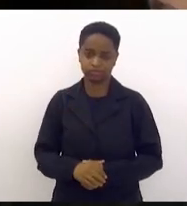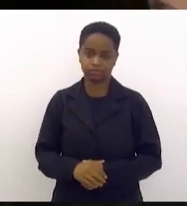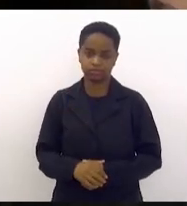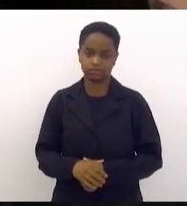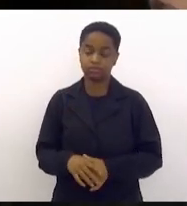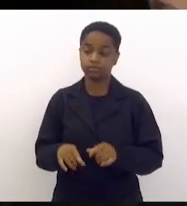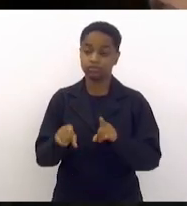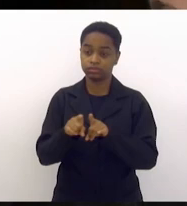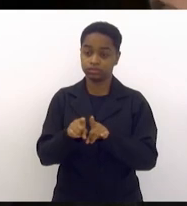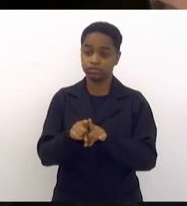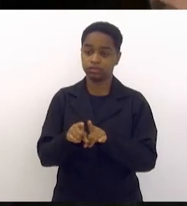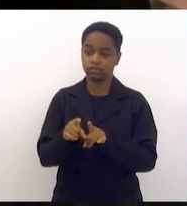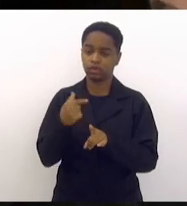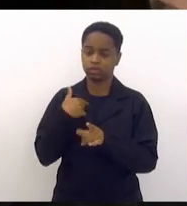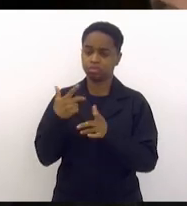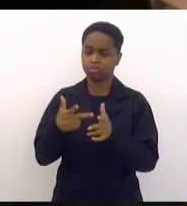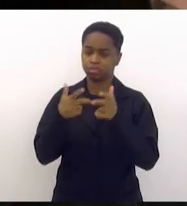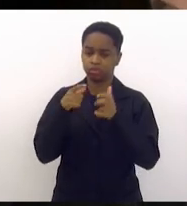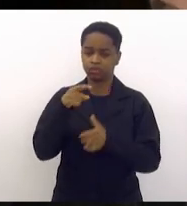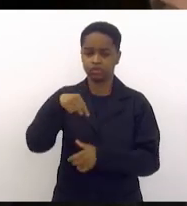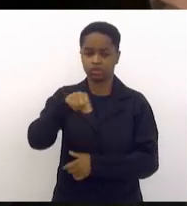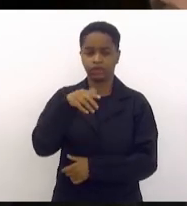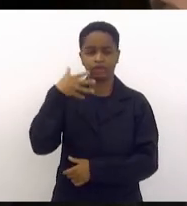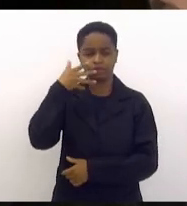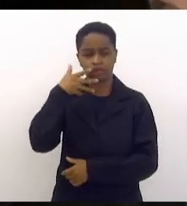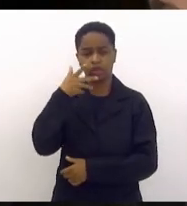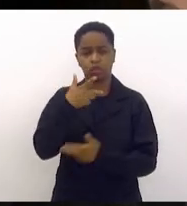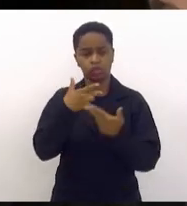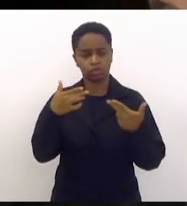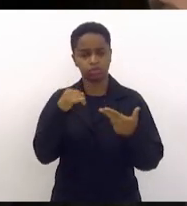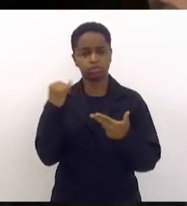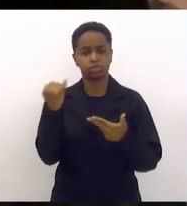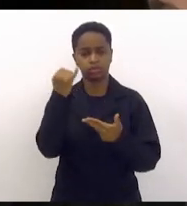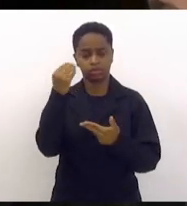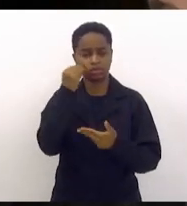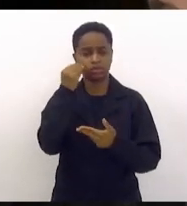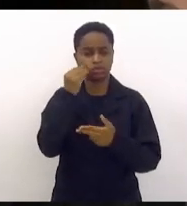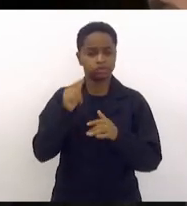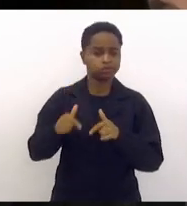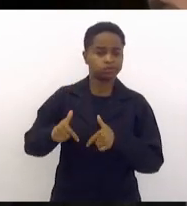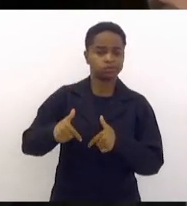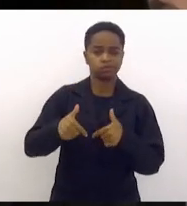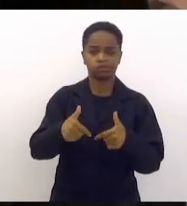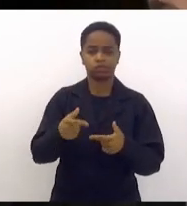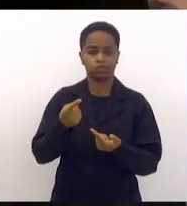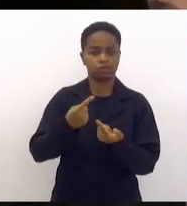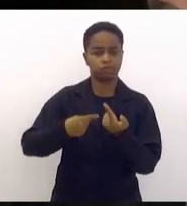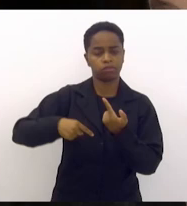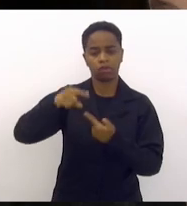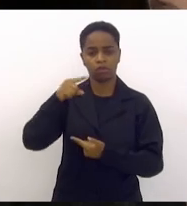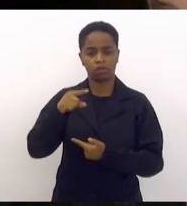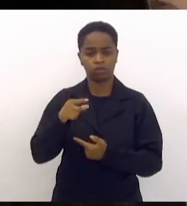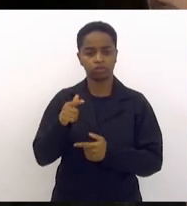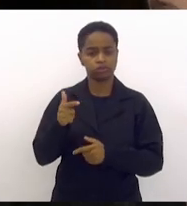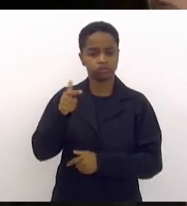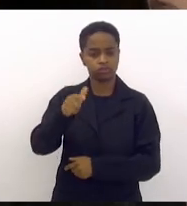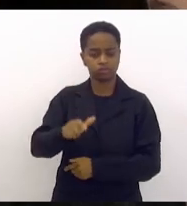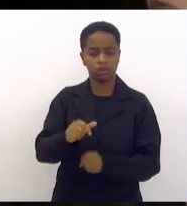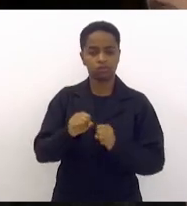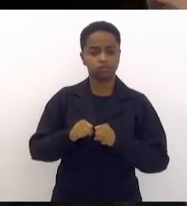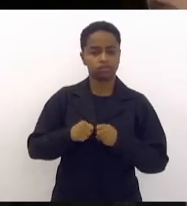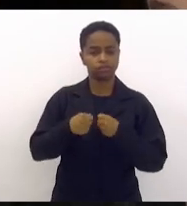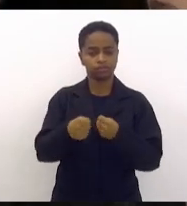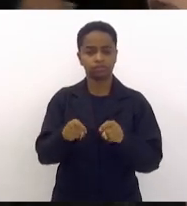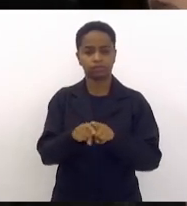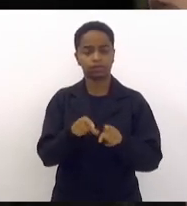aqui umas palavras muito interessantes que são palavra de retomada palavra de integração a palavra de